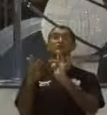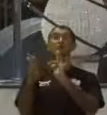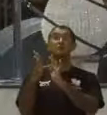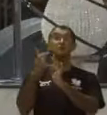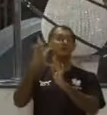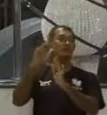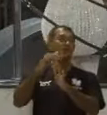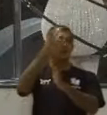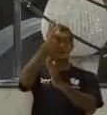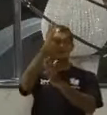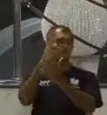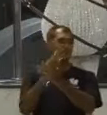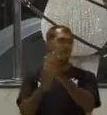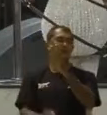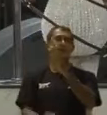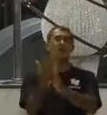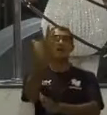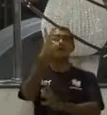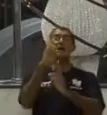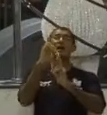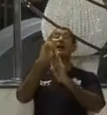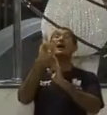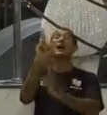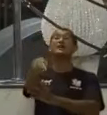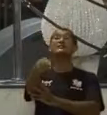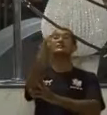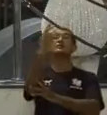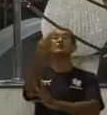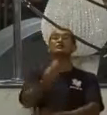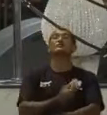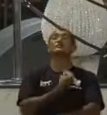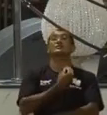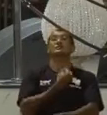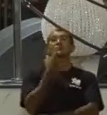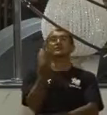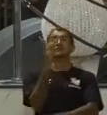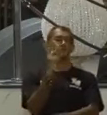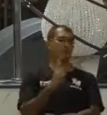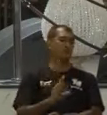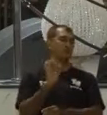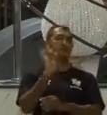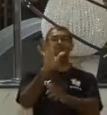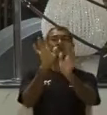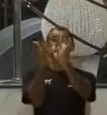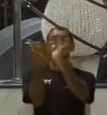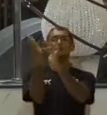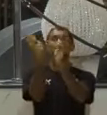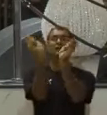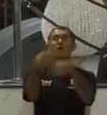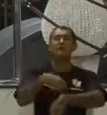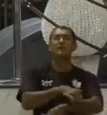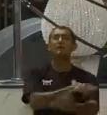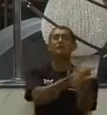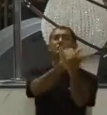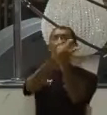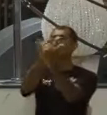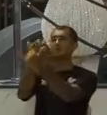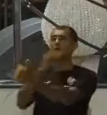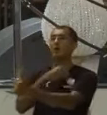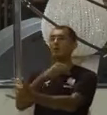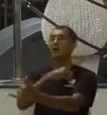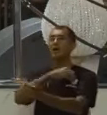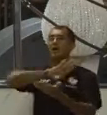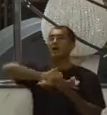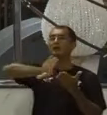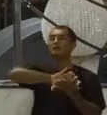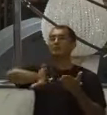fé, Ele é a razão da sua existência. Somente Jesus pode perdoar o seu pecado,